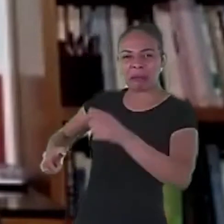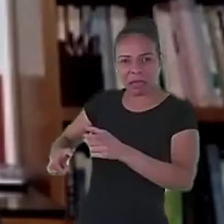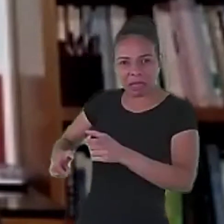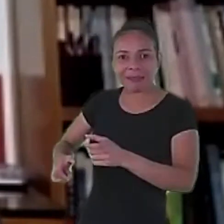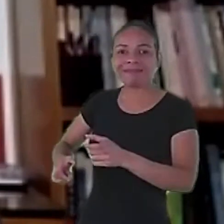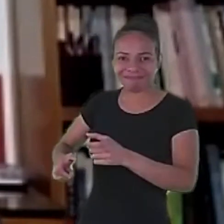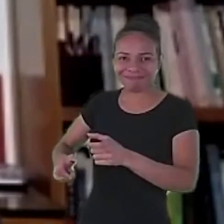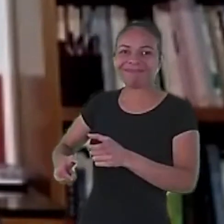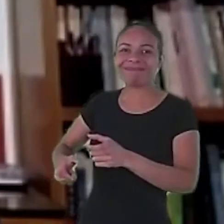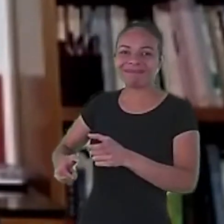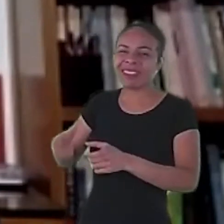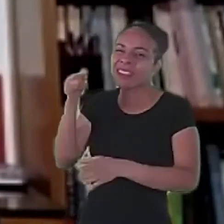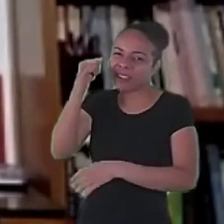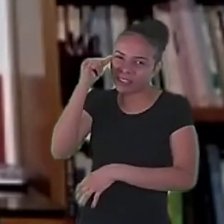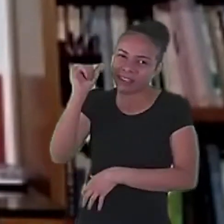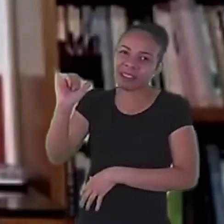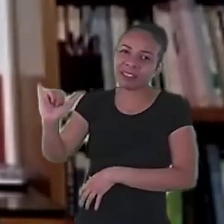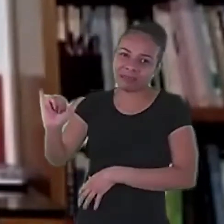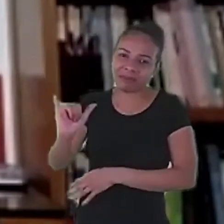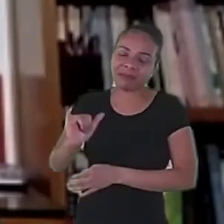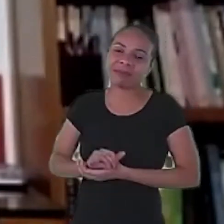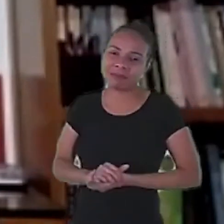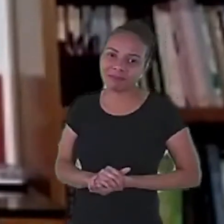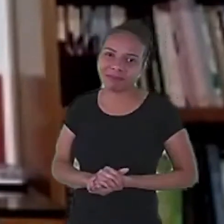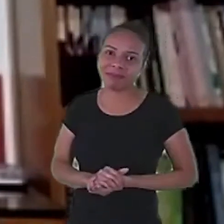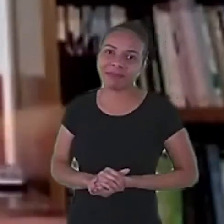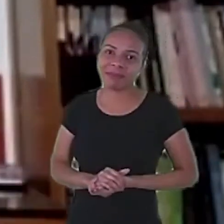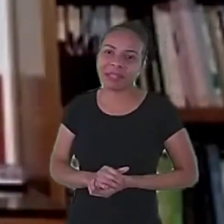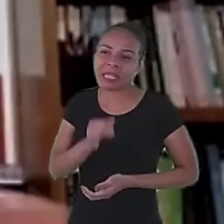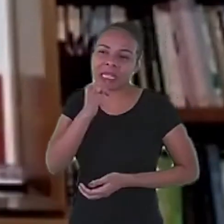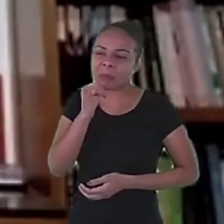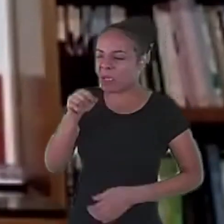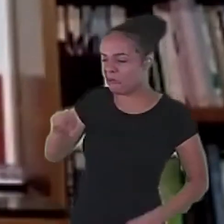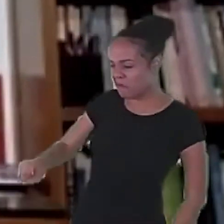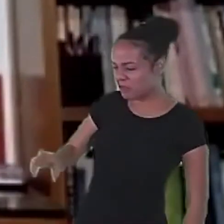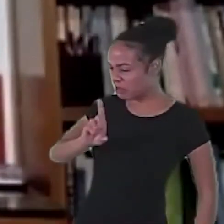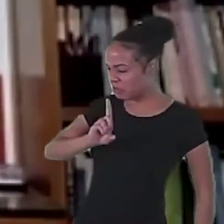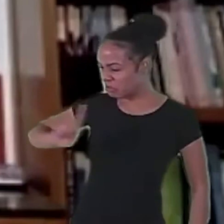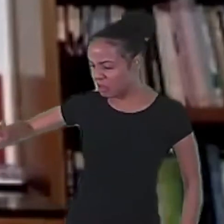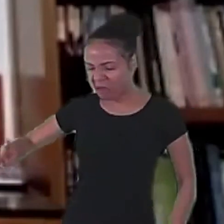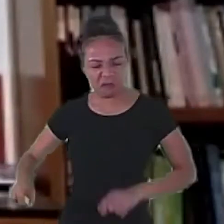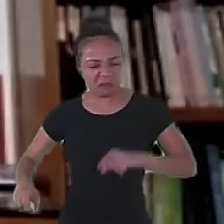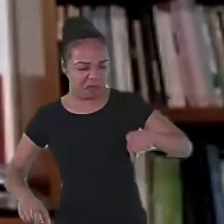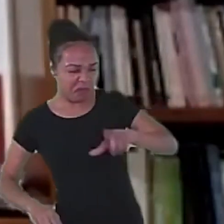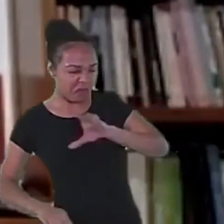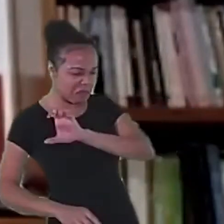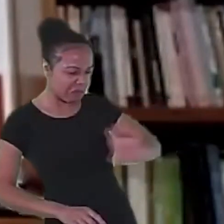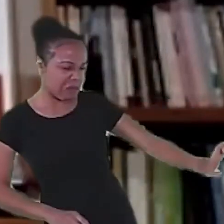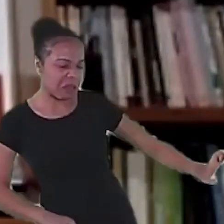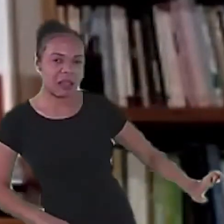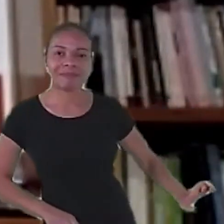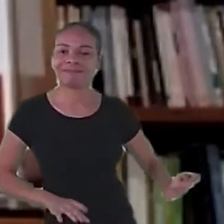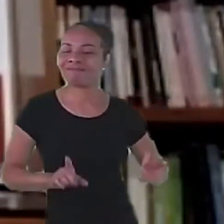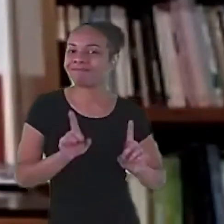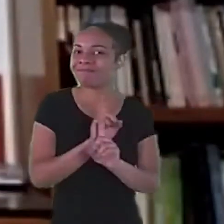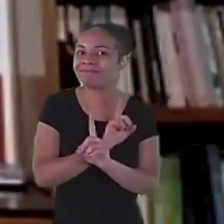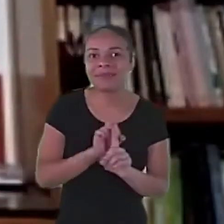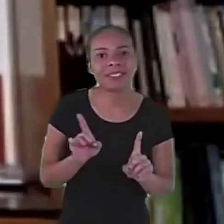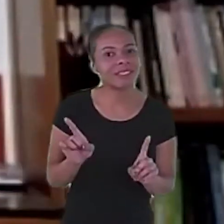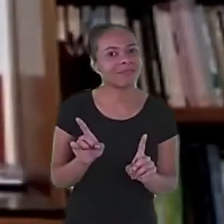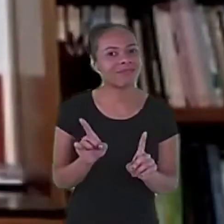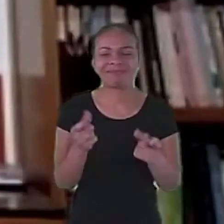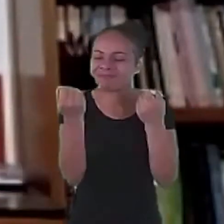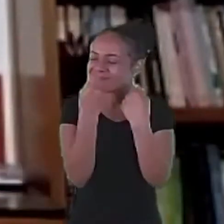da categorização. Ah, você é direitista, ah, você é comunista. Isso não leva a nada. Nós precisamos